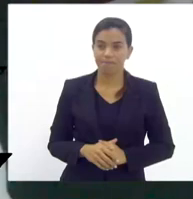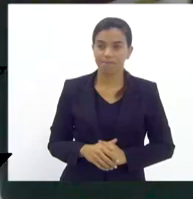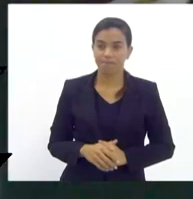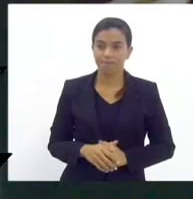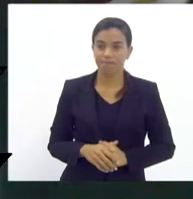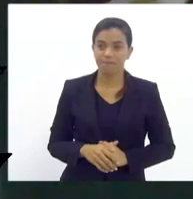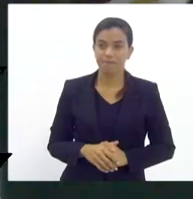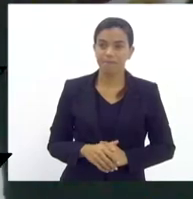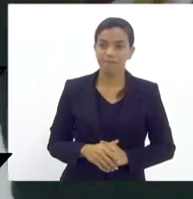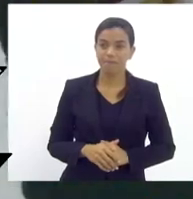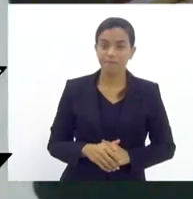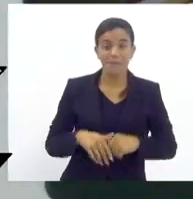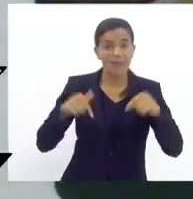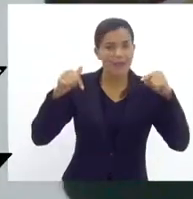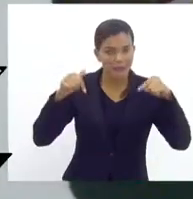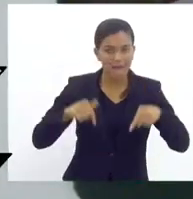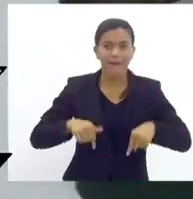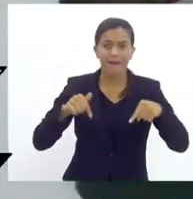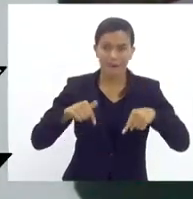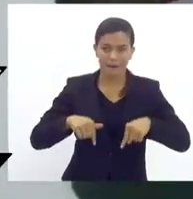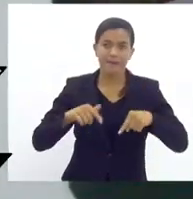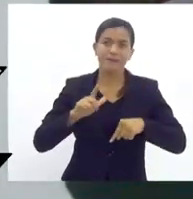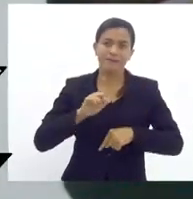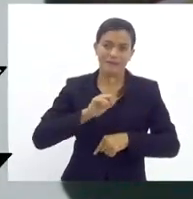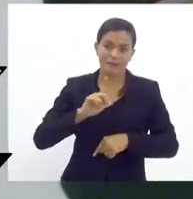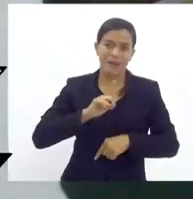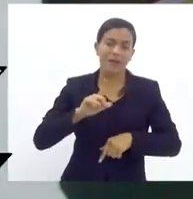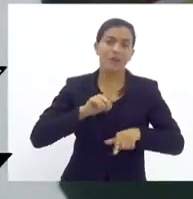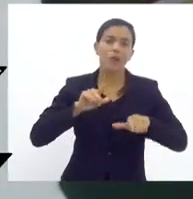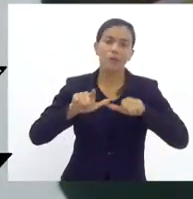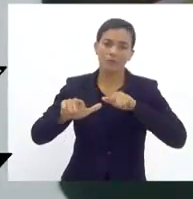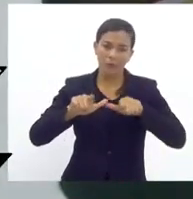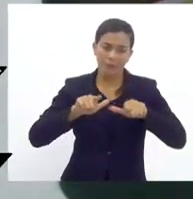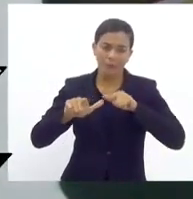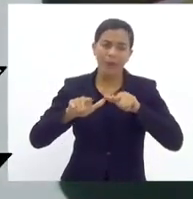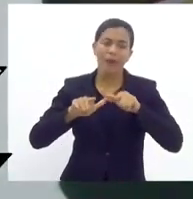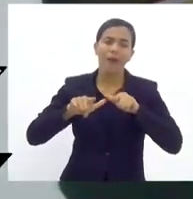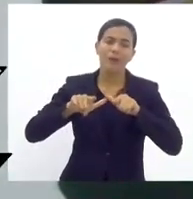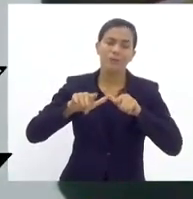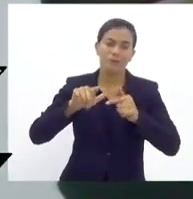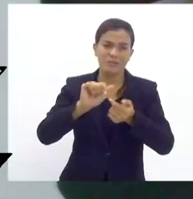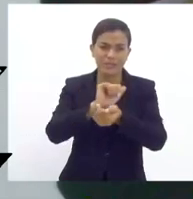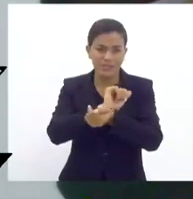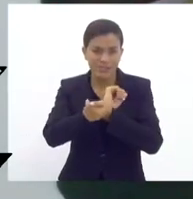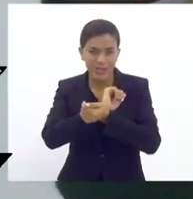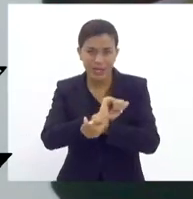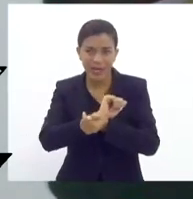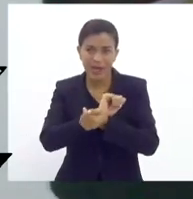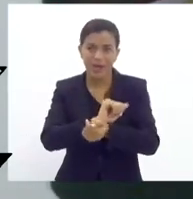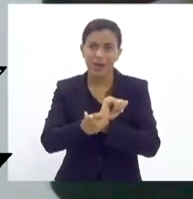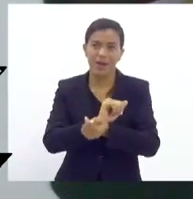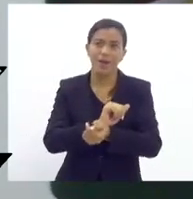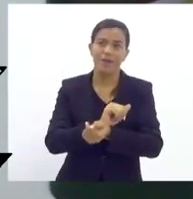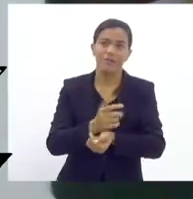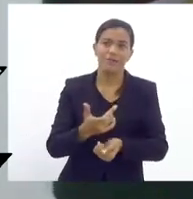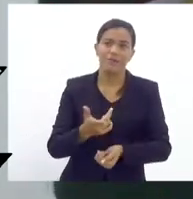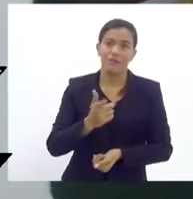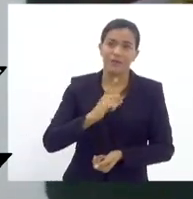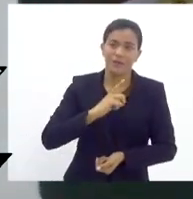aqui a gente tem parte do trabalho escravo até parte do trabalho do